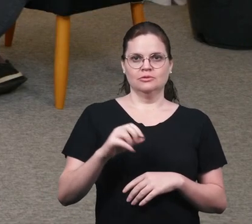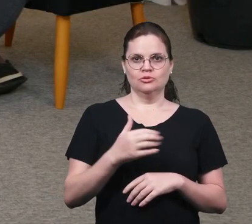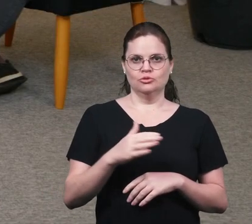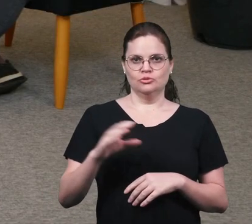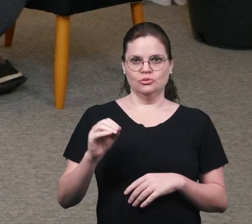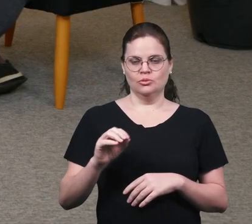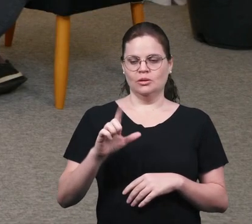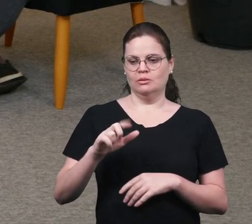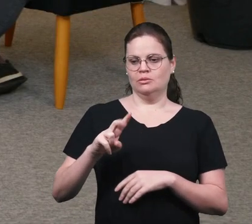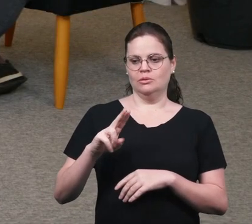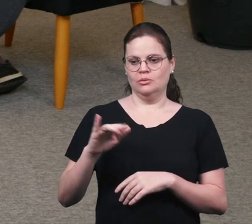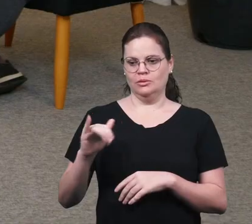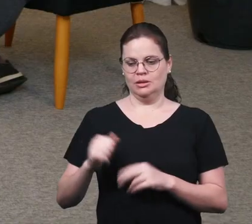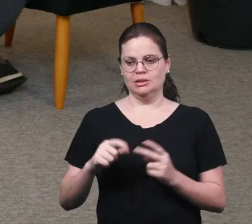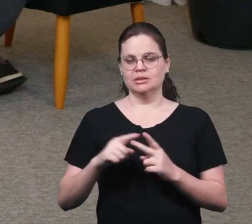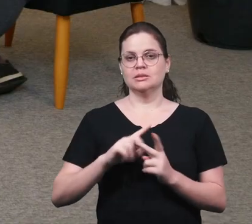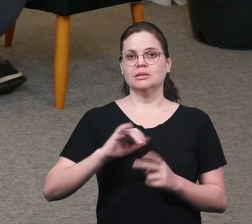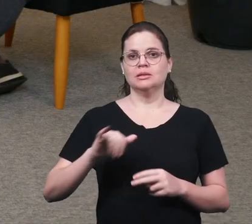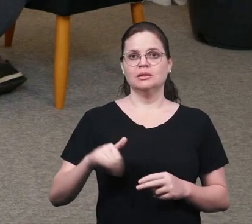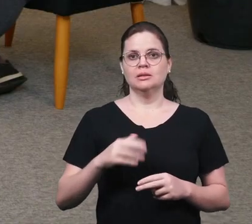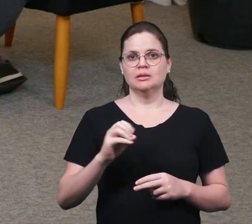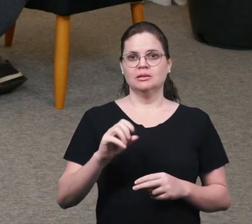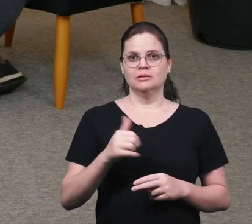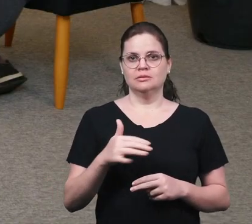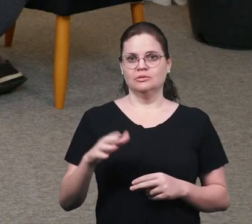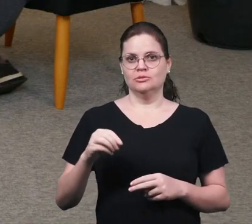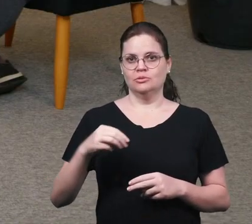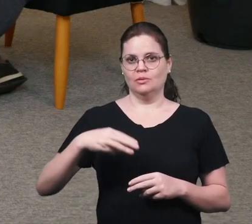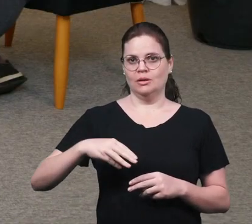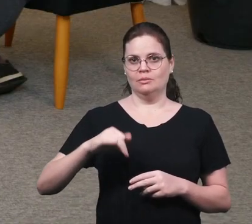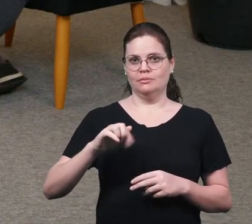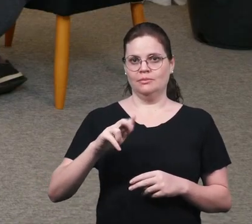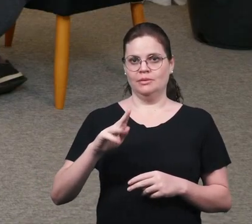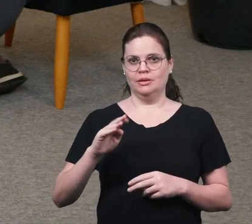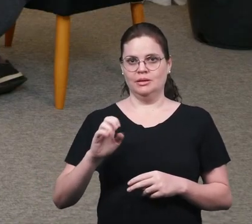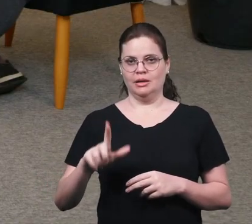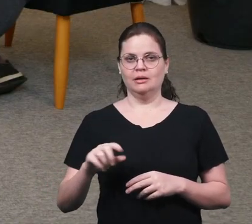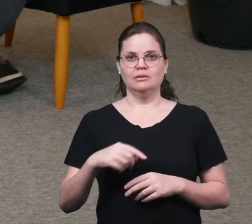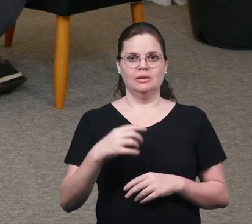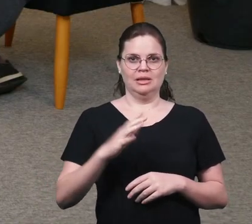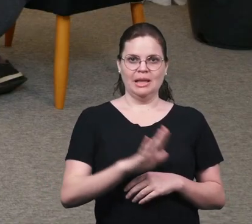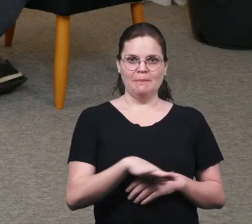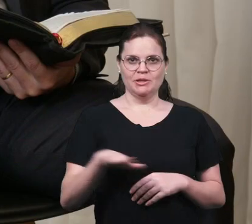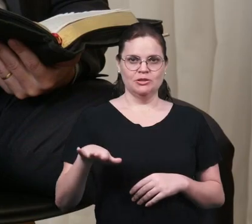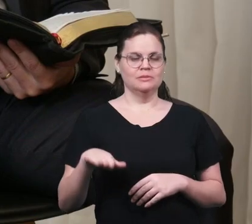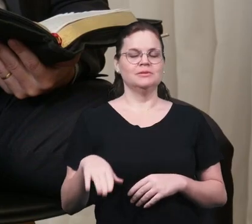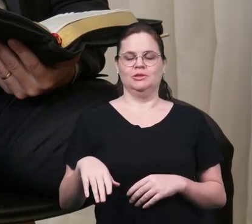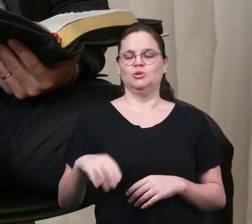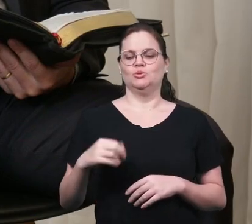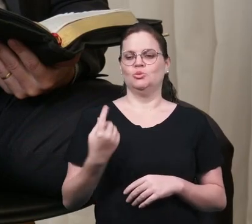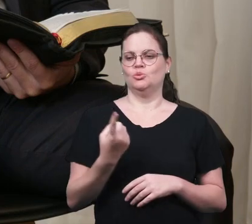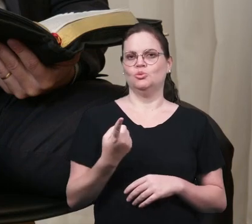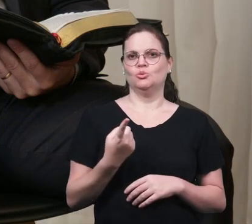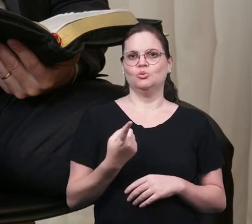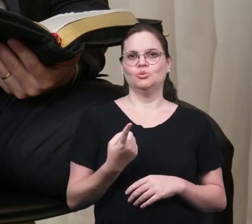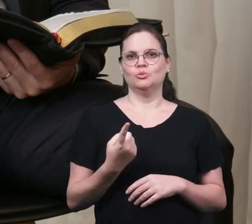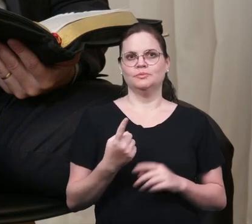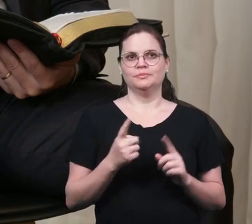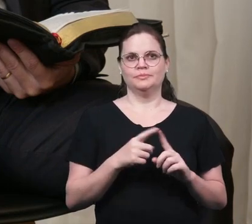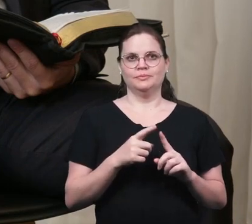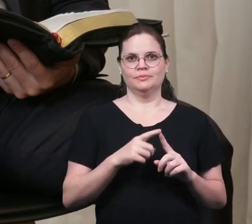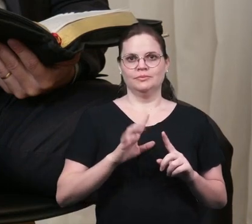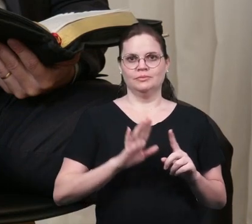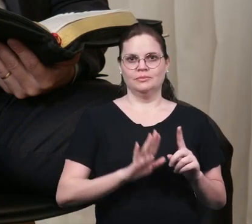Miguel. João Miguel. Também intermediários, né? Isso, é um intermediário e um...